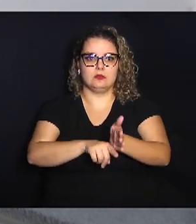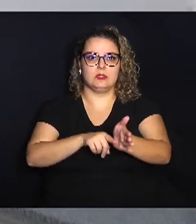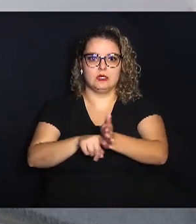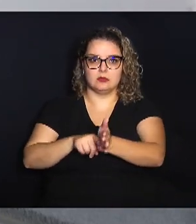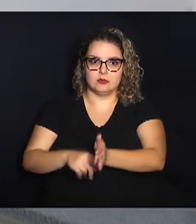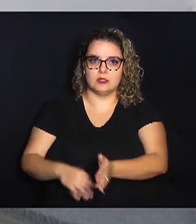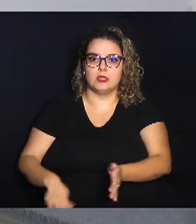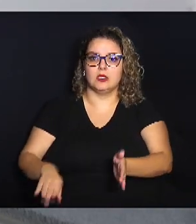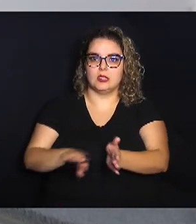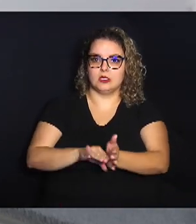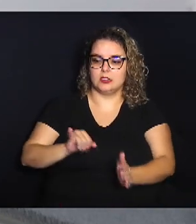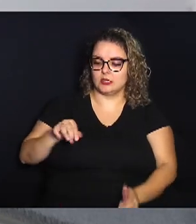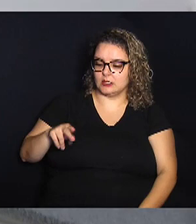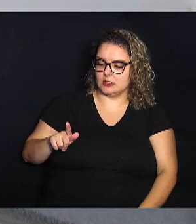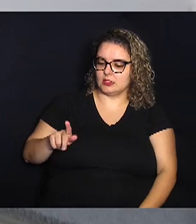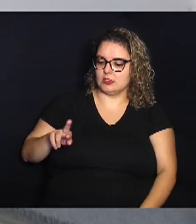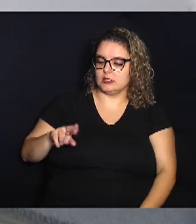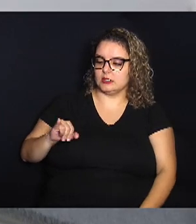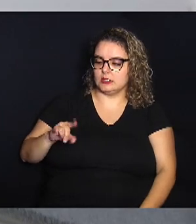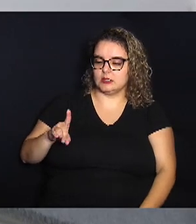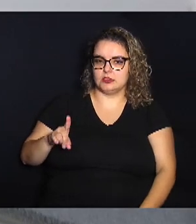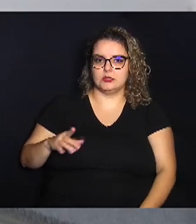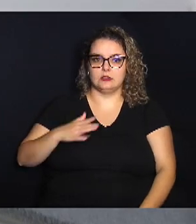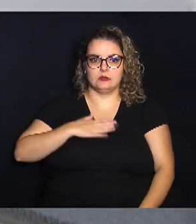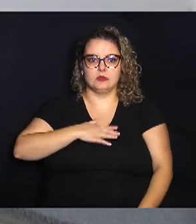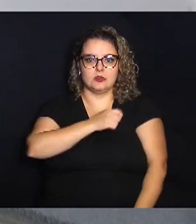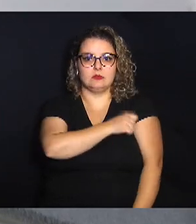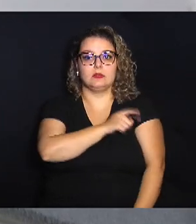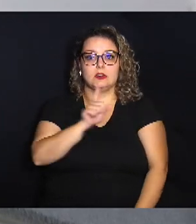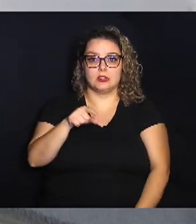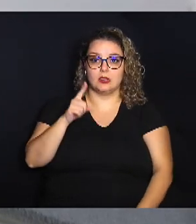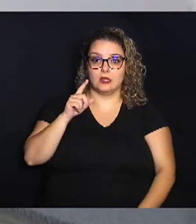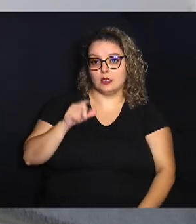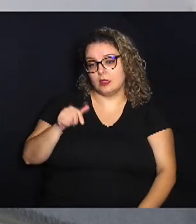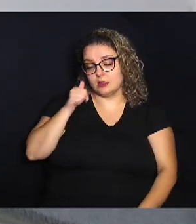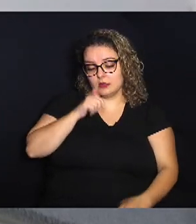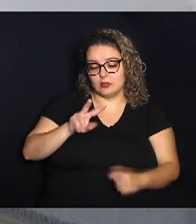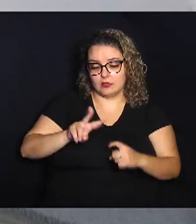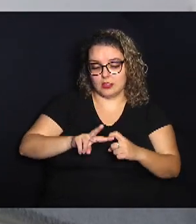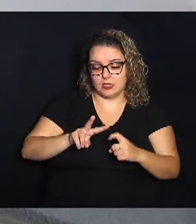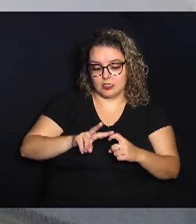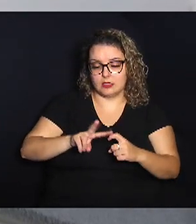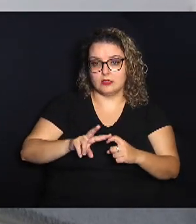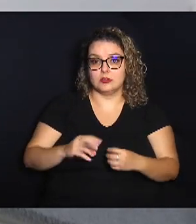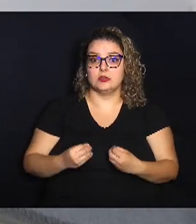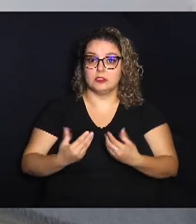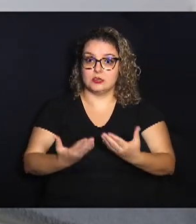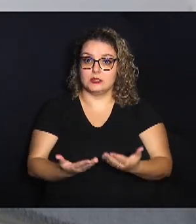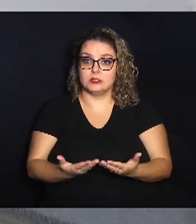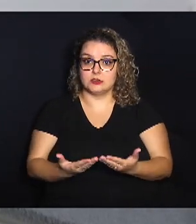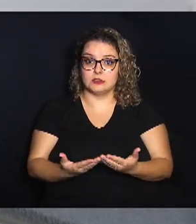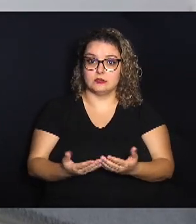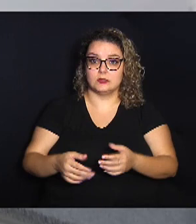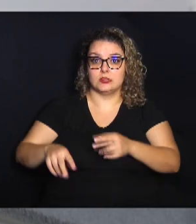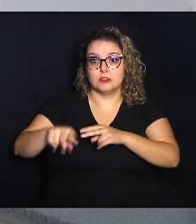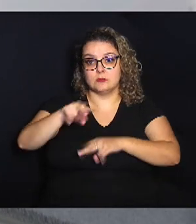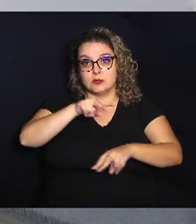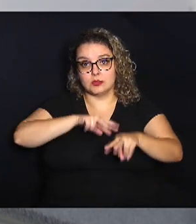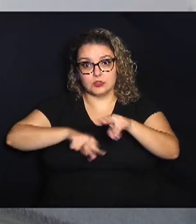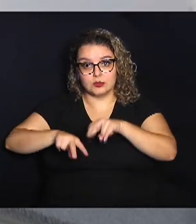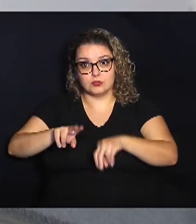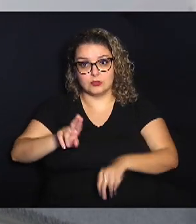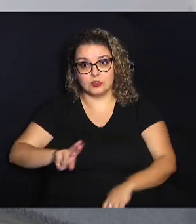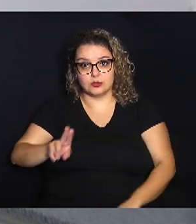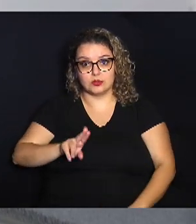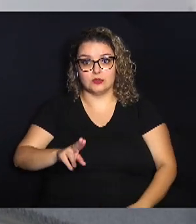a Ingrid, minha aluna, que ela é veterinária, e trouxe essa visão para uma aplicação em